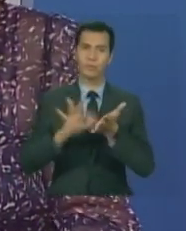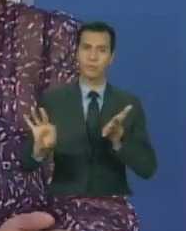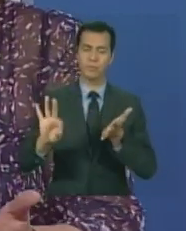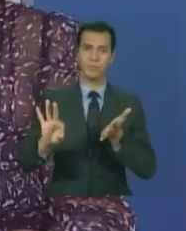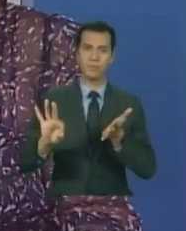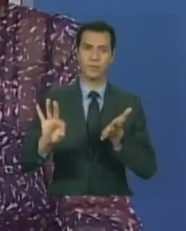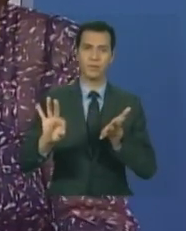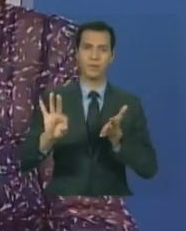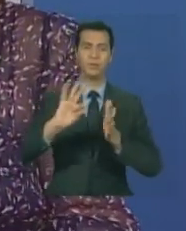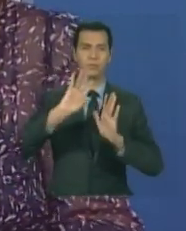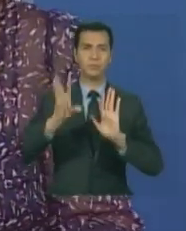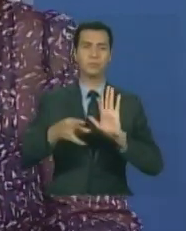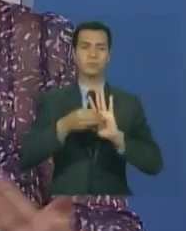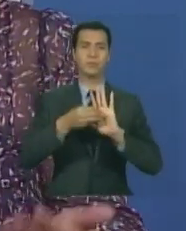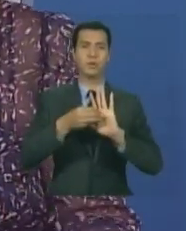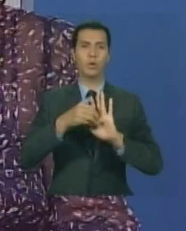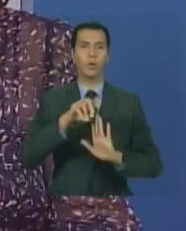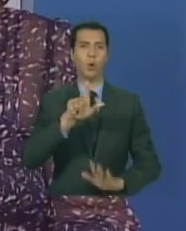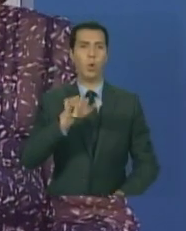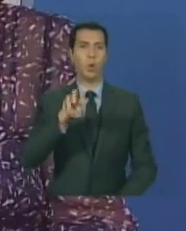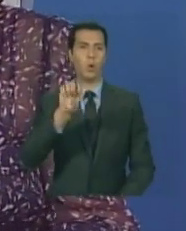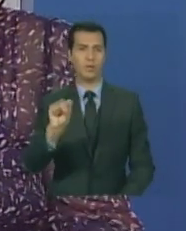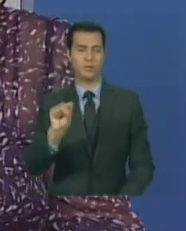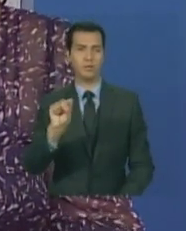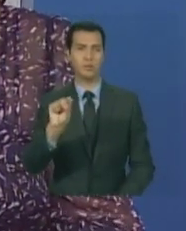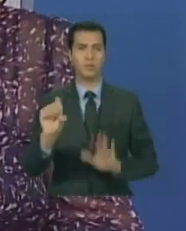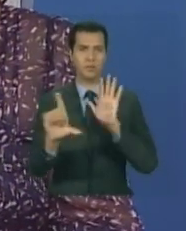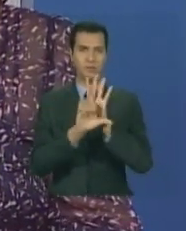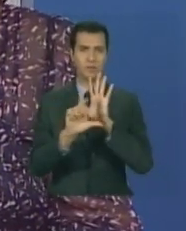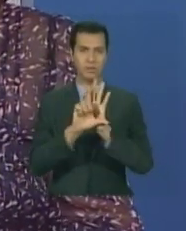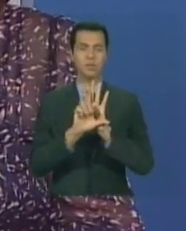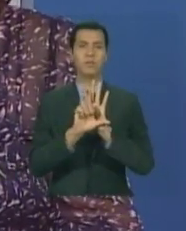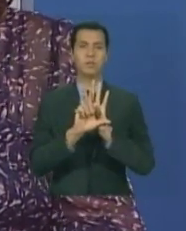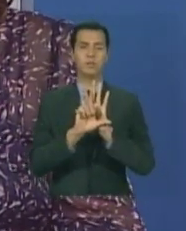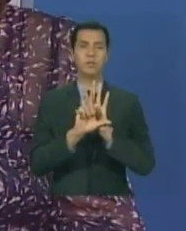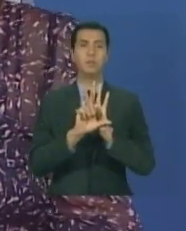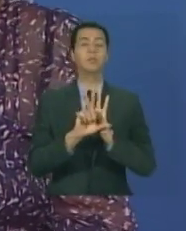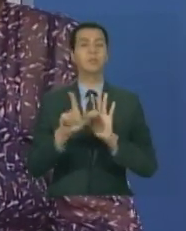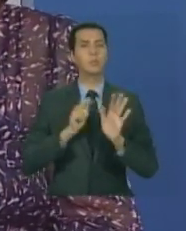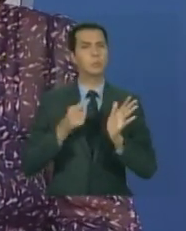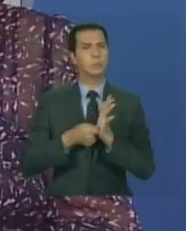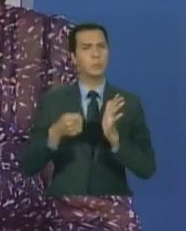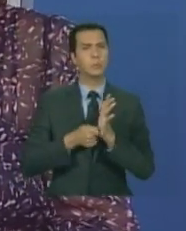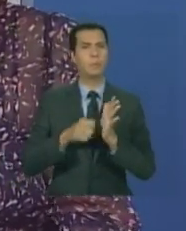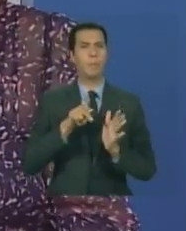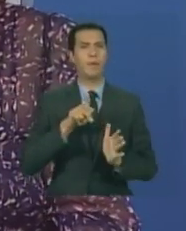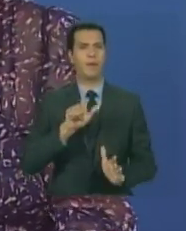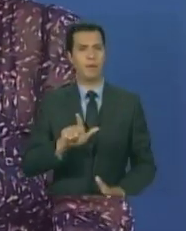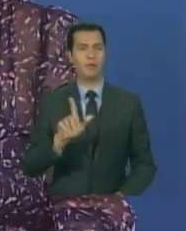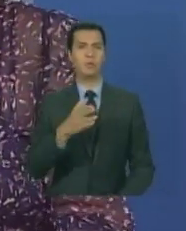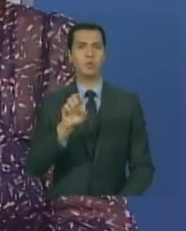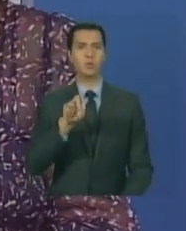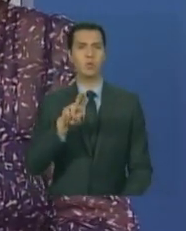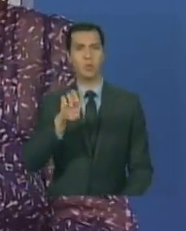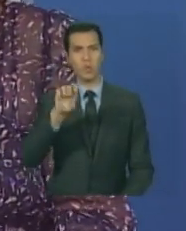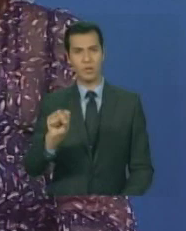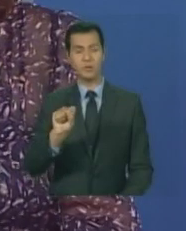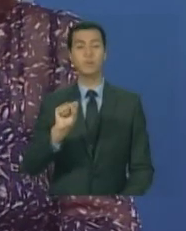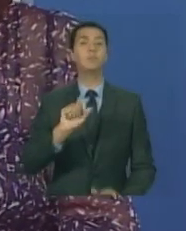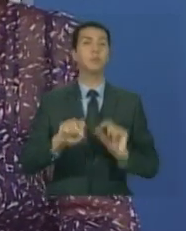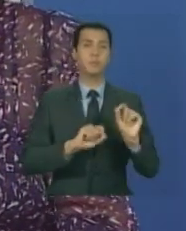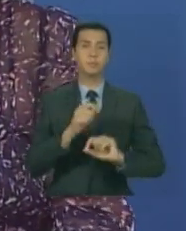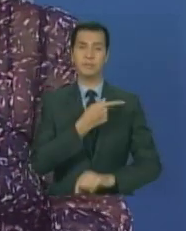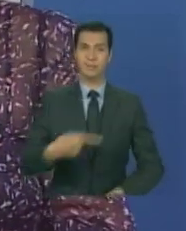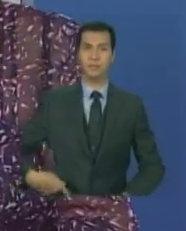a emenda na LOAS, né, o nossa luta do PL SUAS, ela disse, né, que, na verdade,